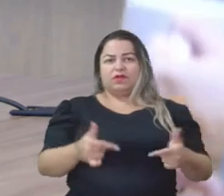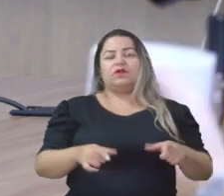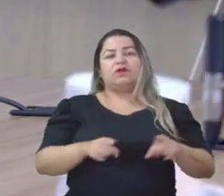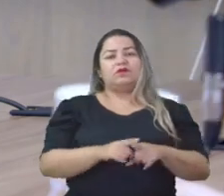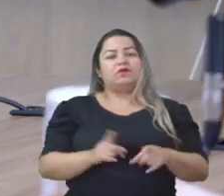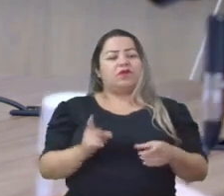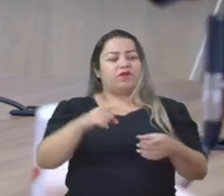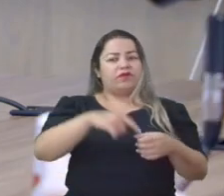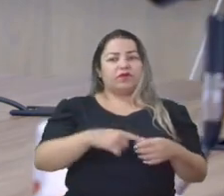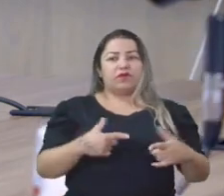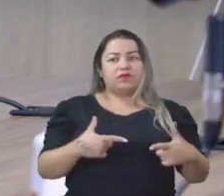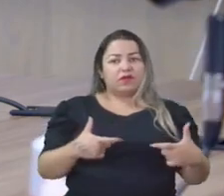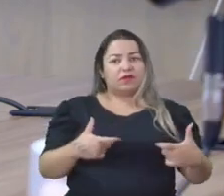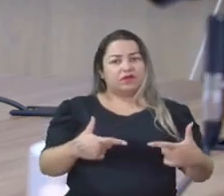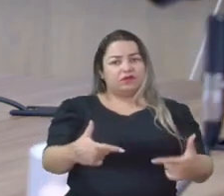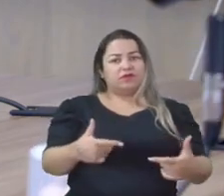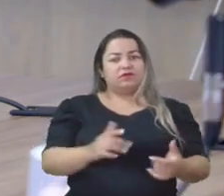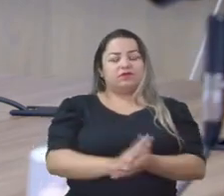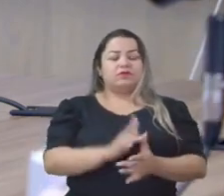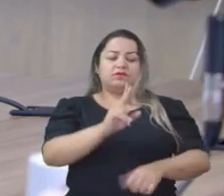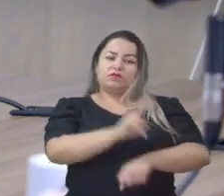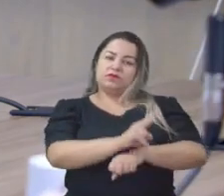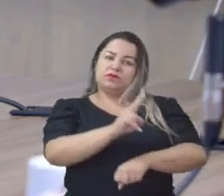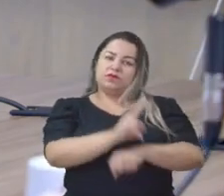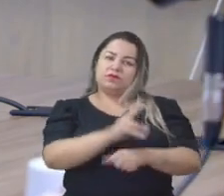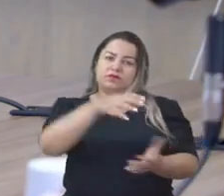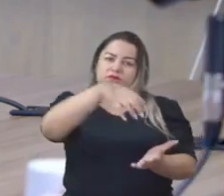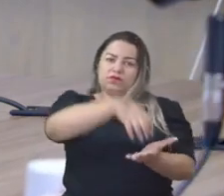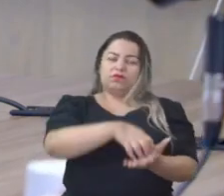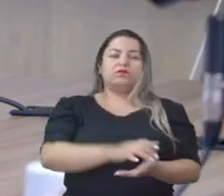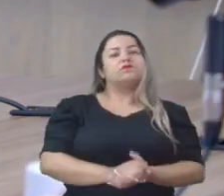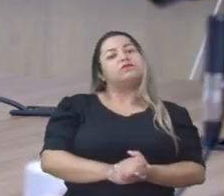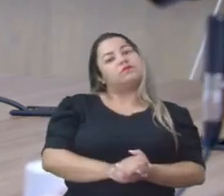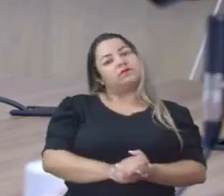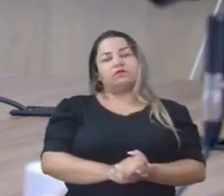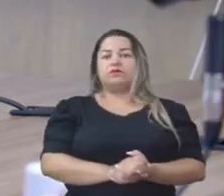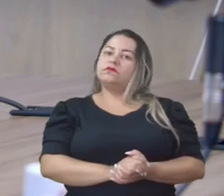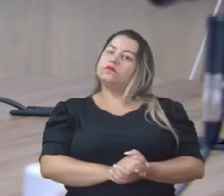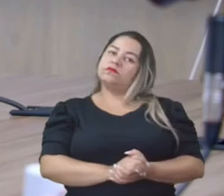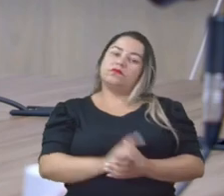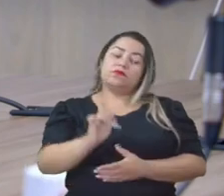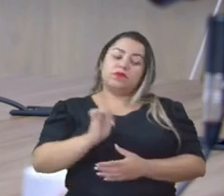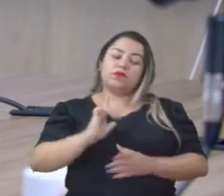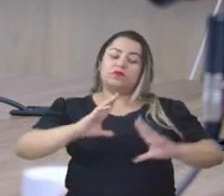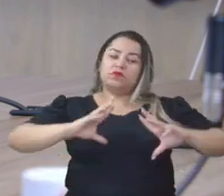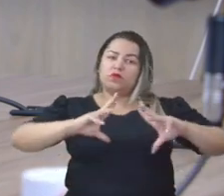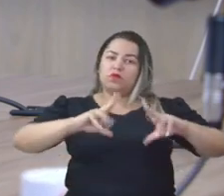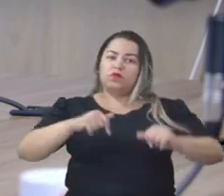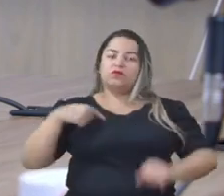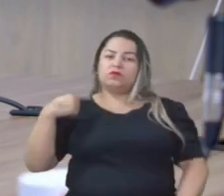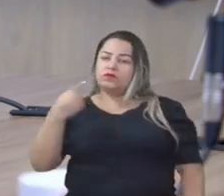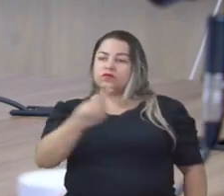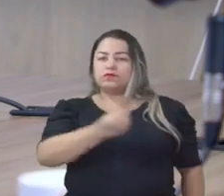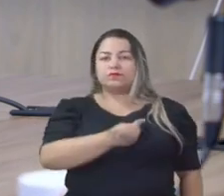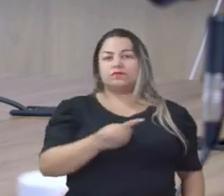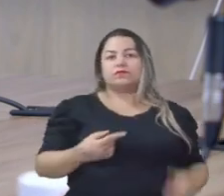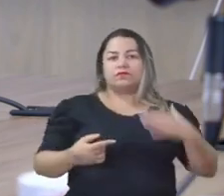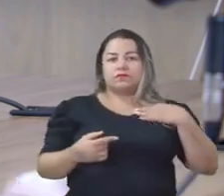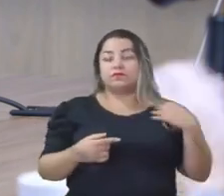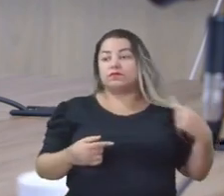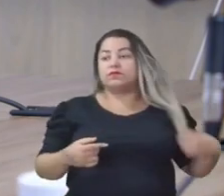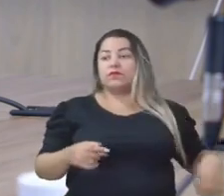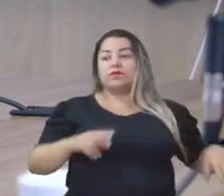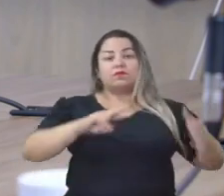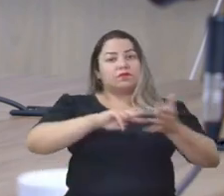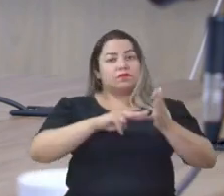voltada à guerra mesmo, de defender território e tudo mais. Então, a gente tinha os nossos rituais são todos voltados no